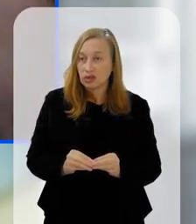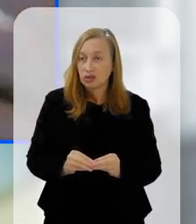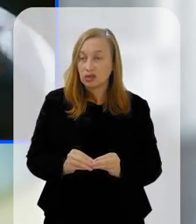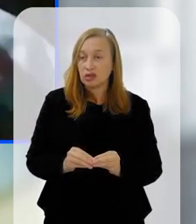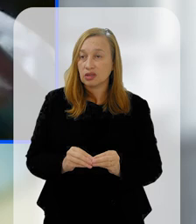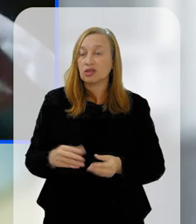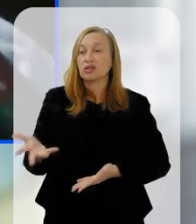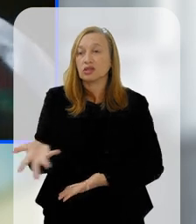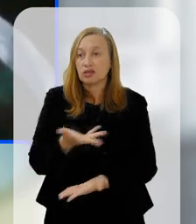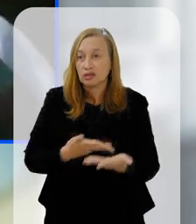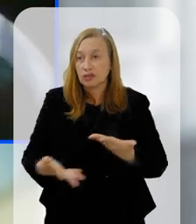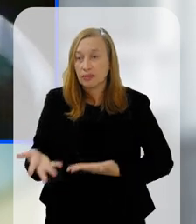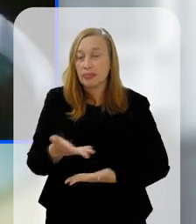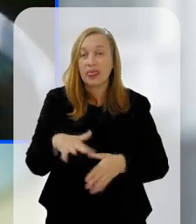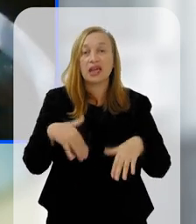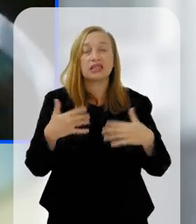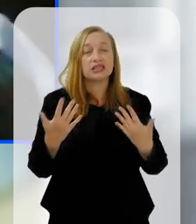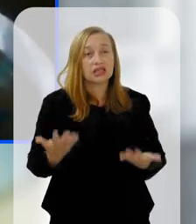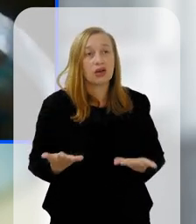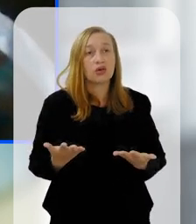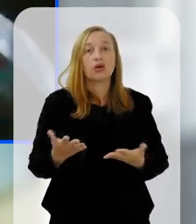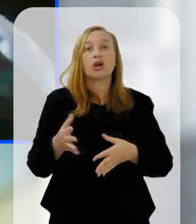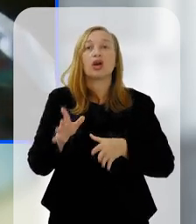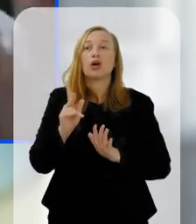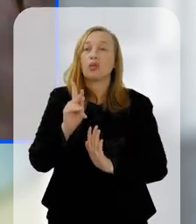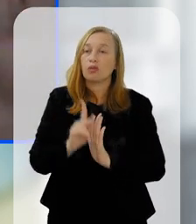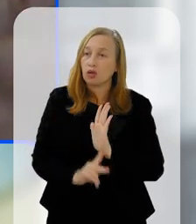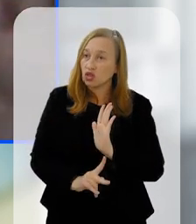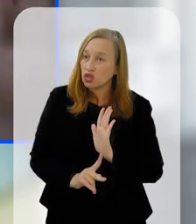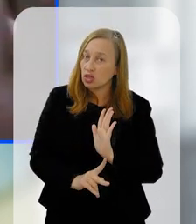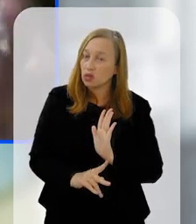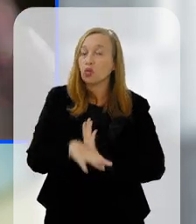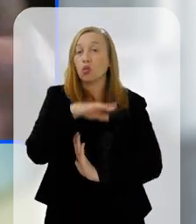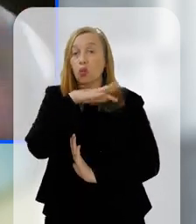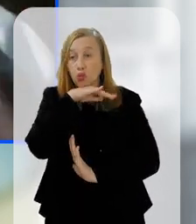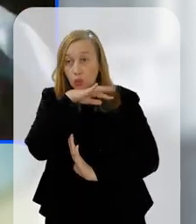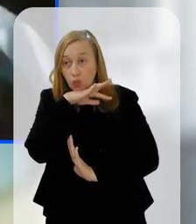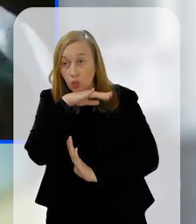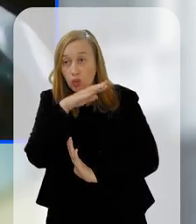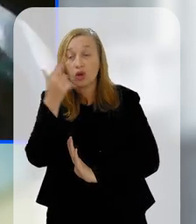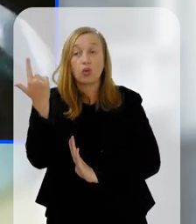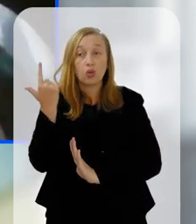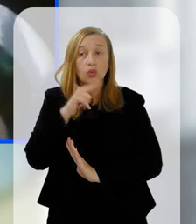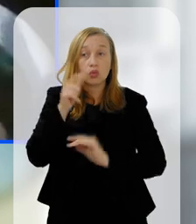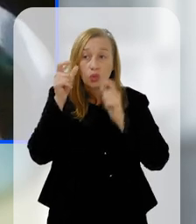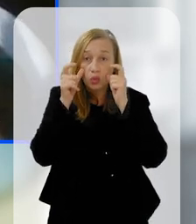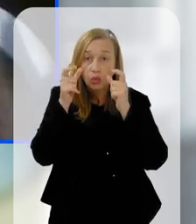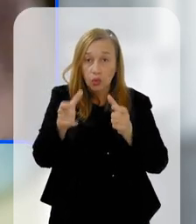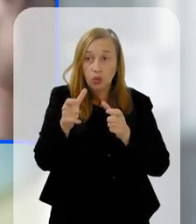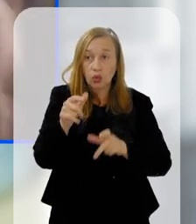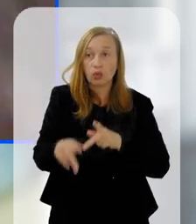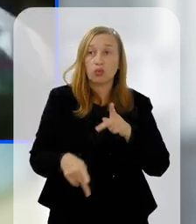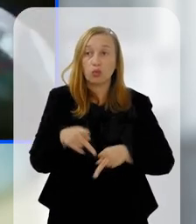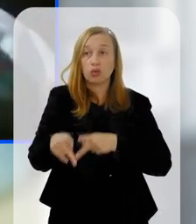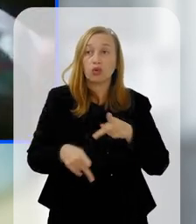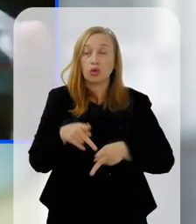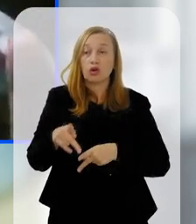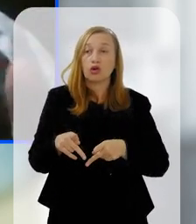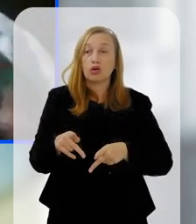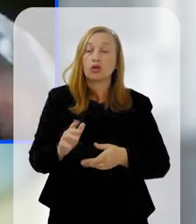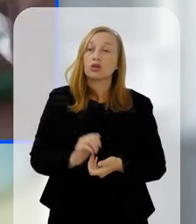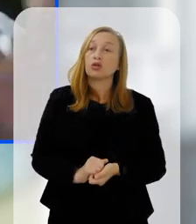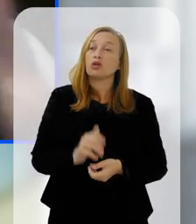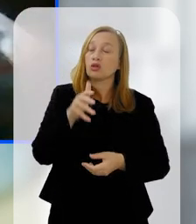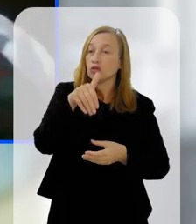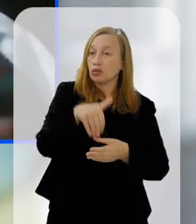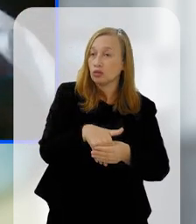da confraternização. Então, é um projeto predatório. Quem a gente conseguiu alertar a população,